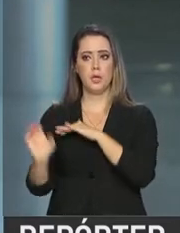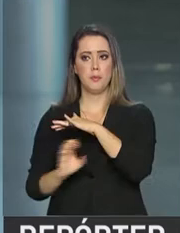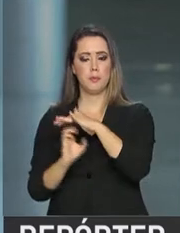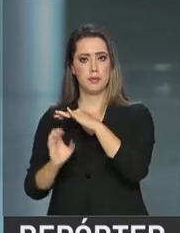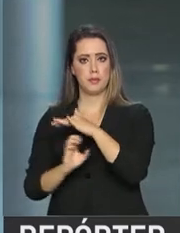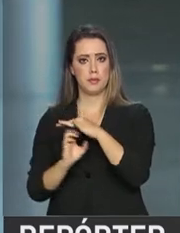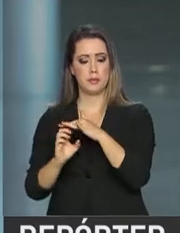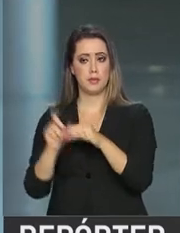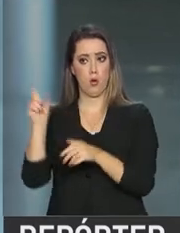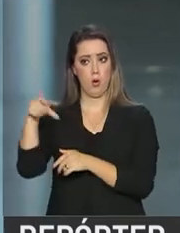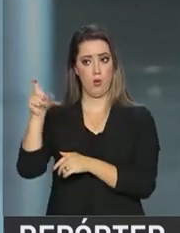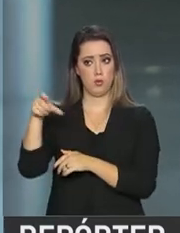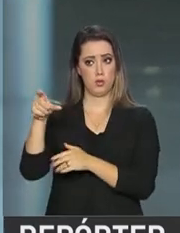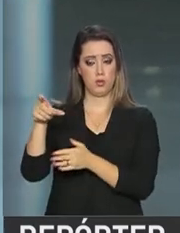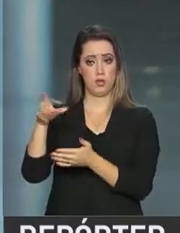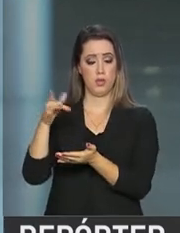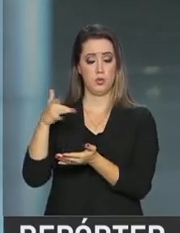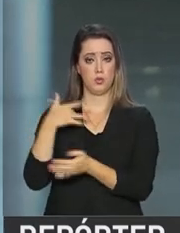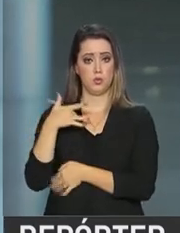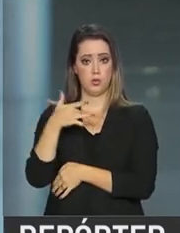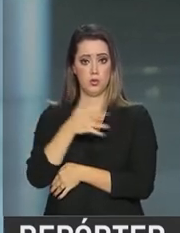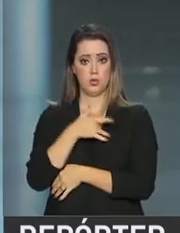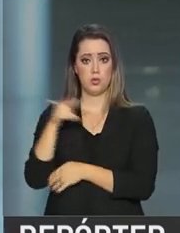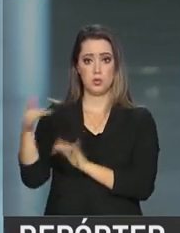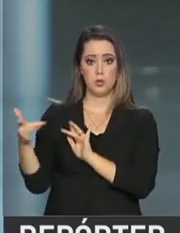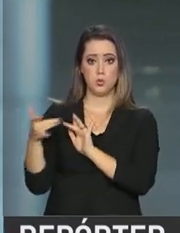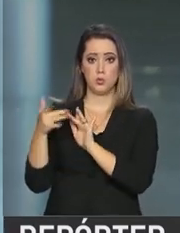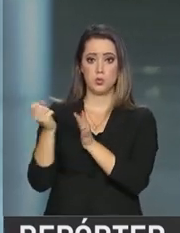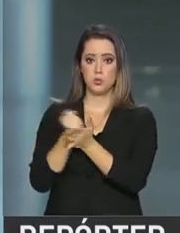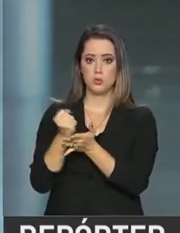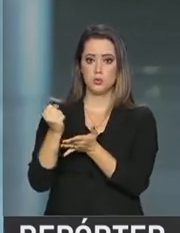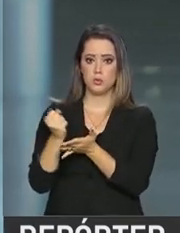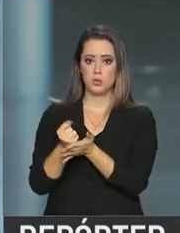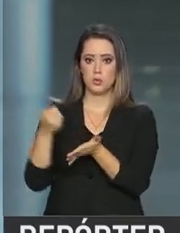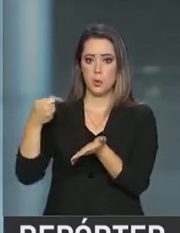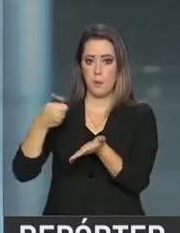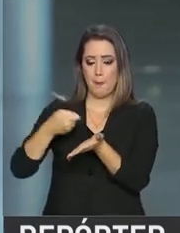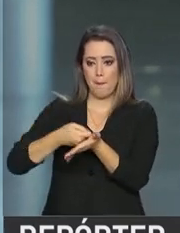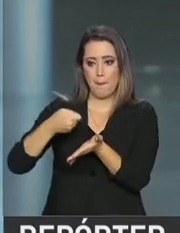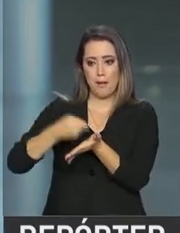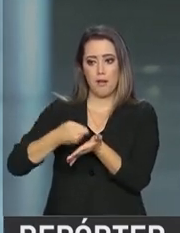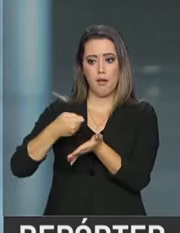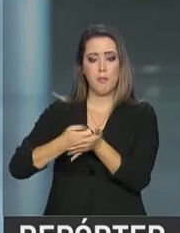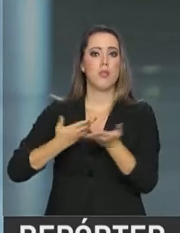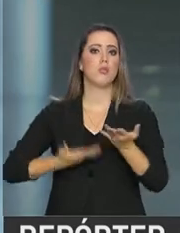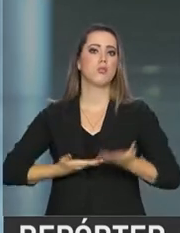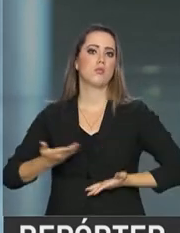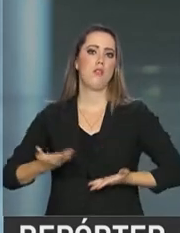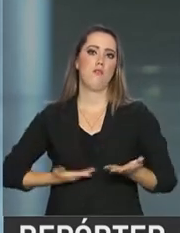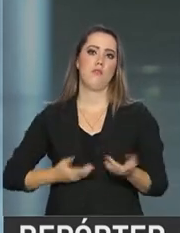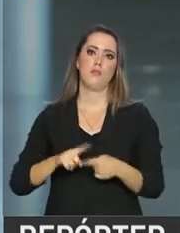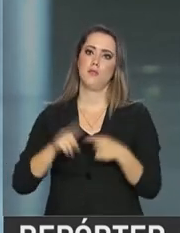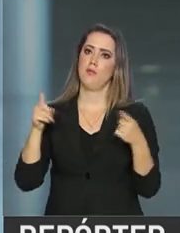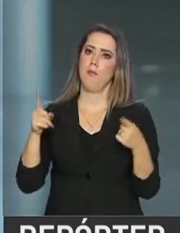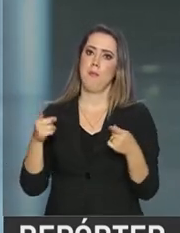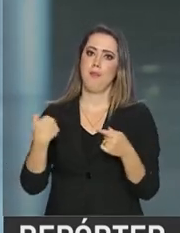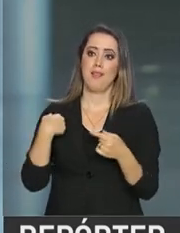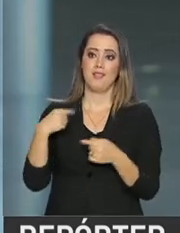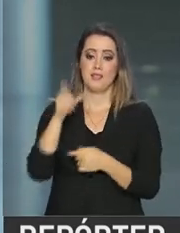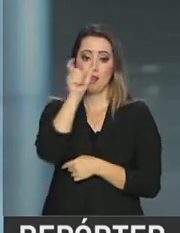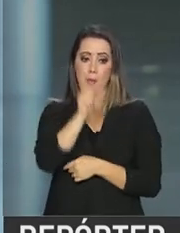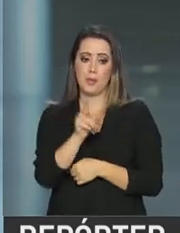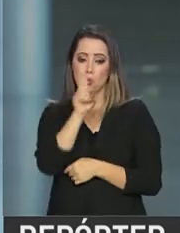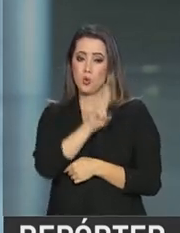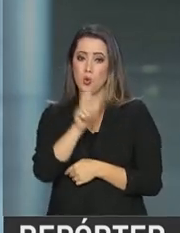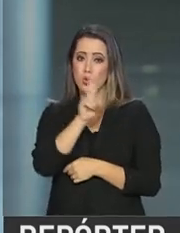planos de saúde têm um contratado efetivamente com consumidores a cobertura de determinados serviços e essa cobertura eventualmente não veio